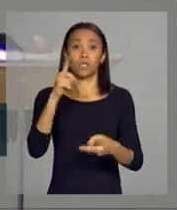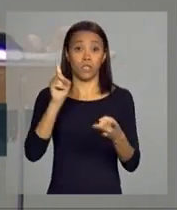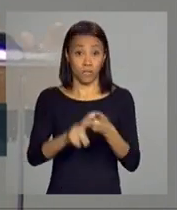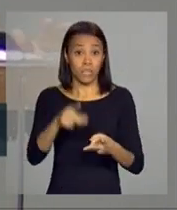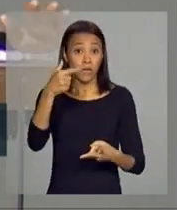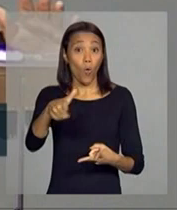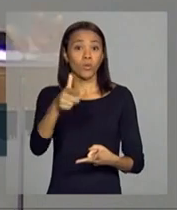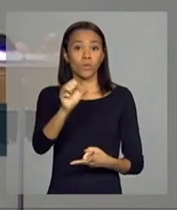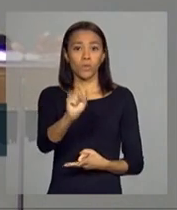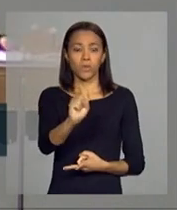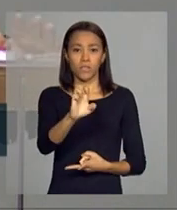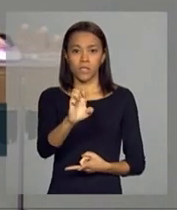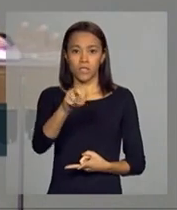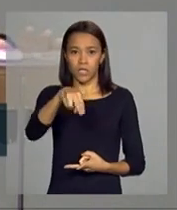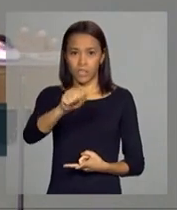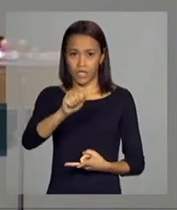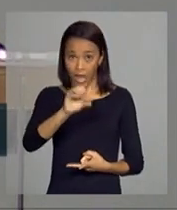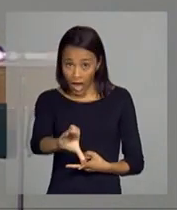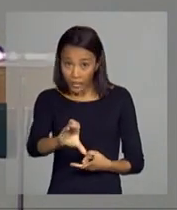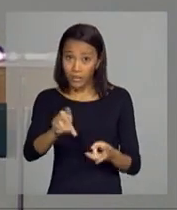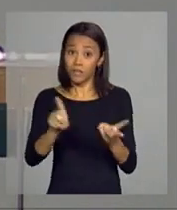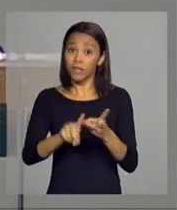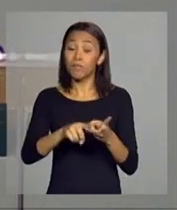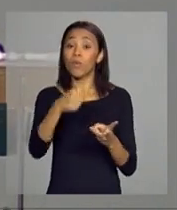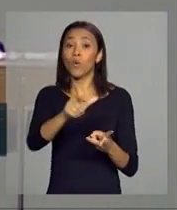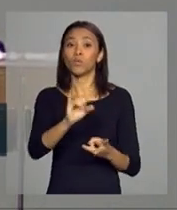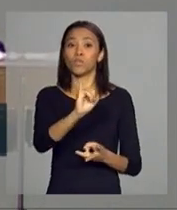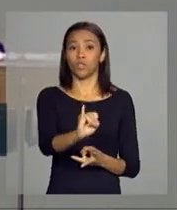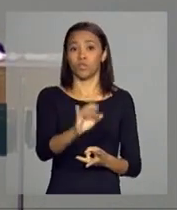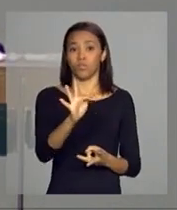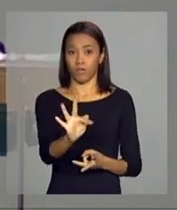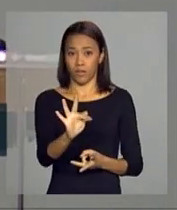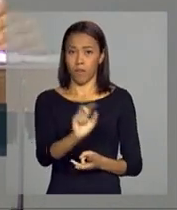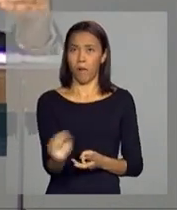SENAC e também dos nossos institutos federais.